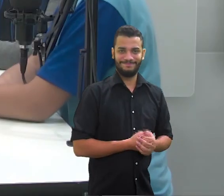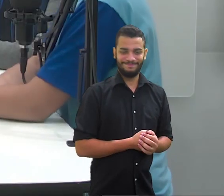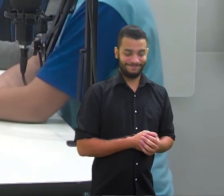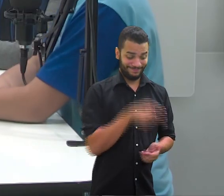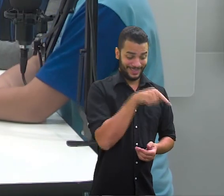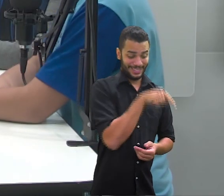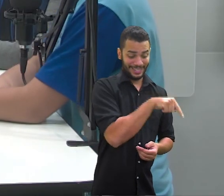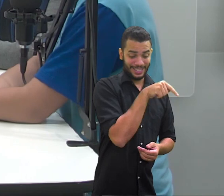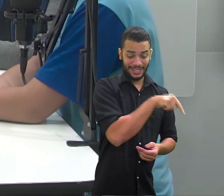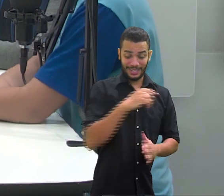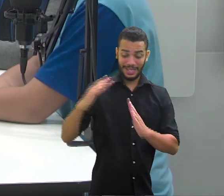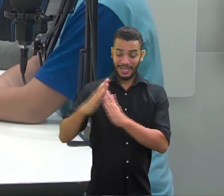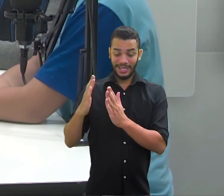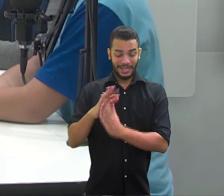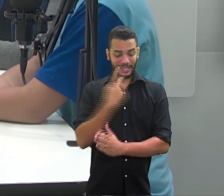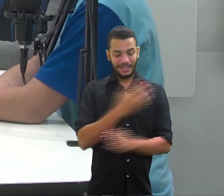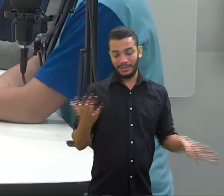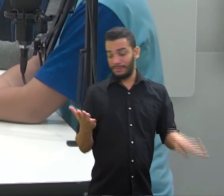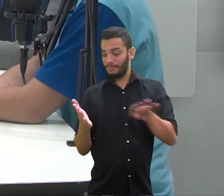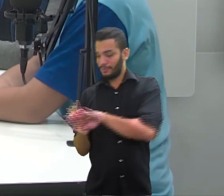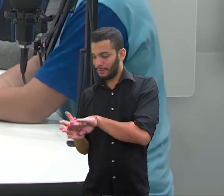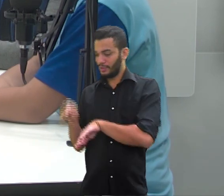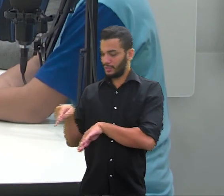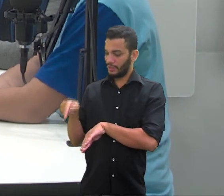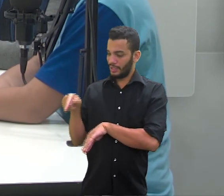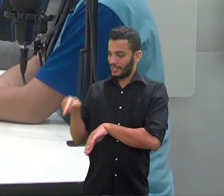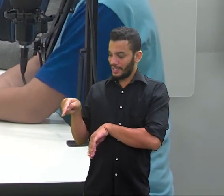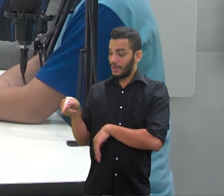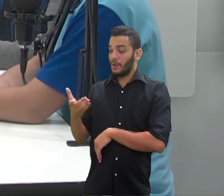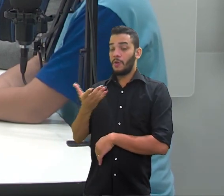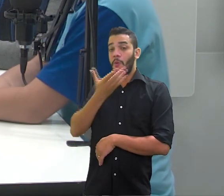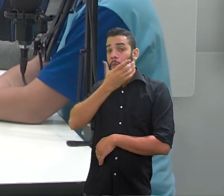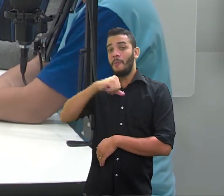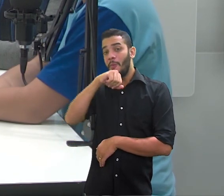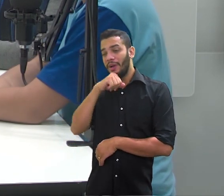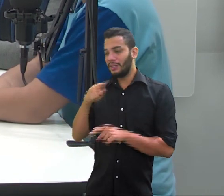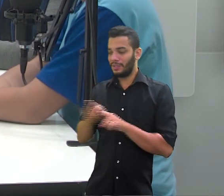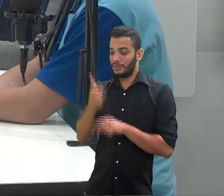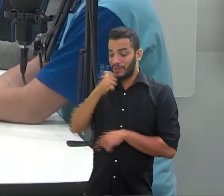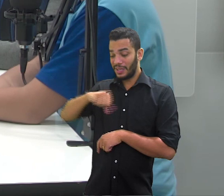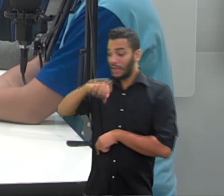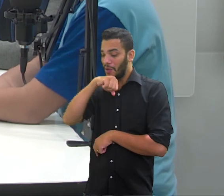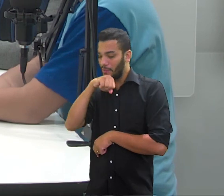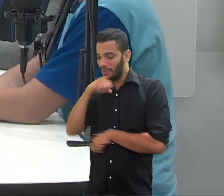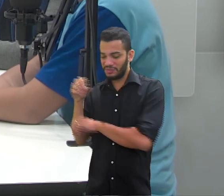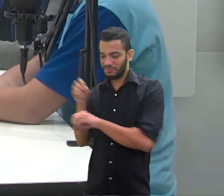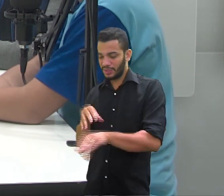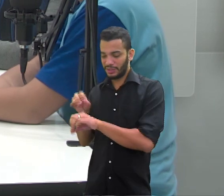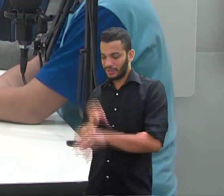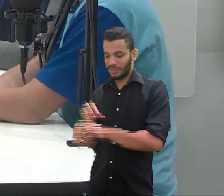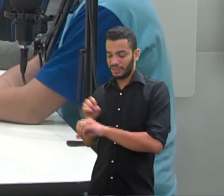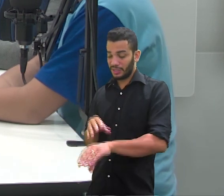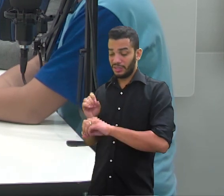pode simplesmente falar assim, não é competência, não, sai. Não, isso aí é problema de polícia, liga. Não, Não. não funciona assim. Mas dificulta o trabalho da